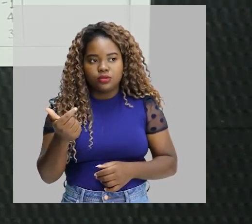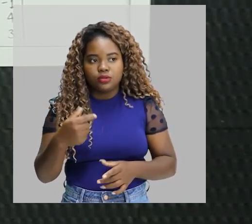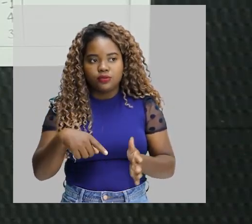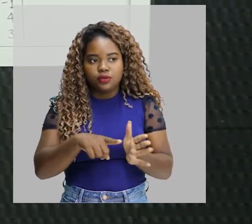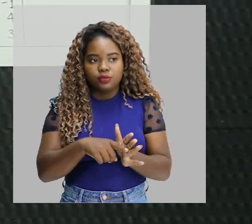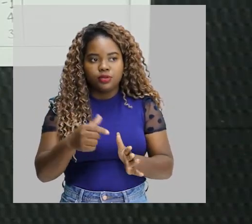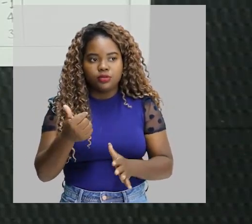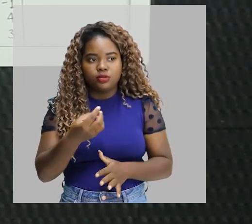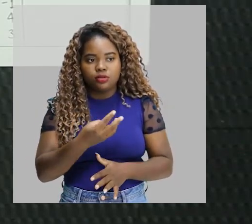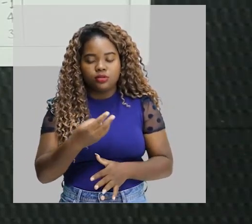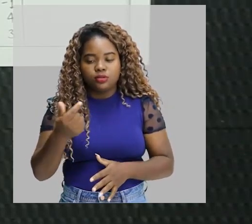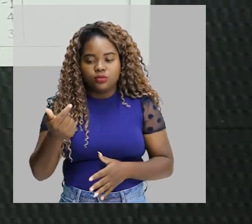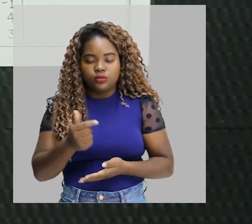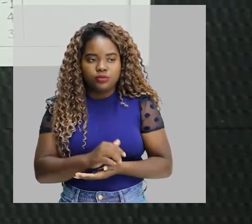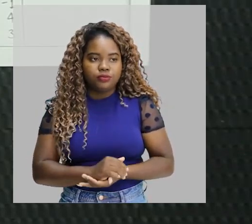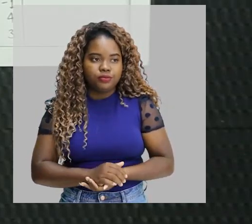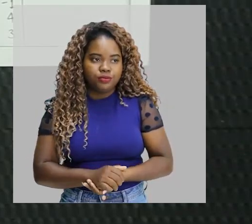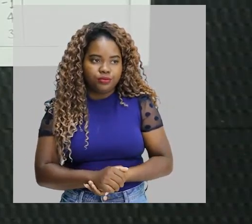menos 32